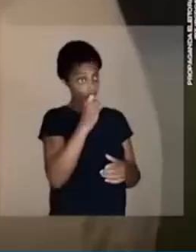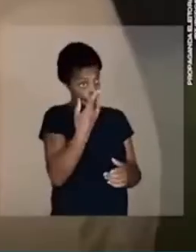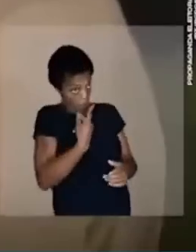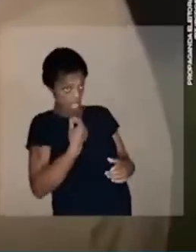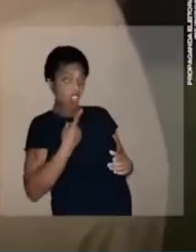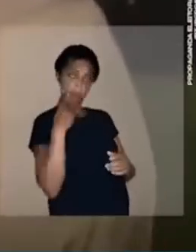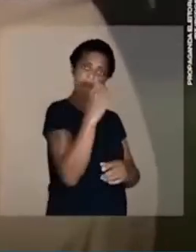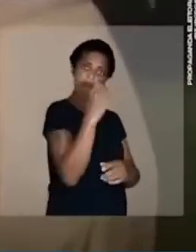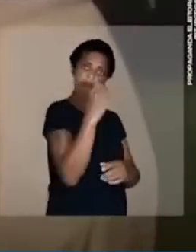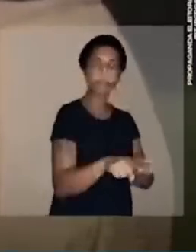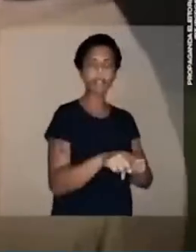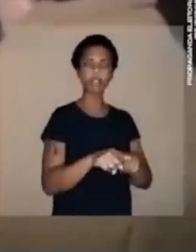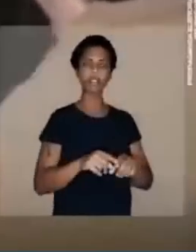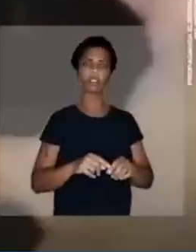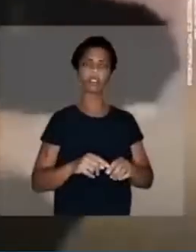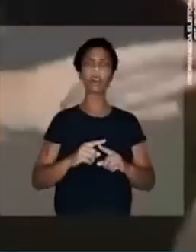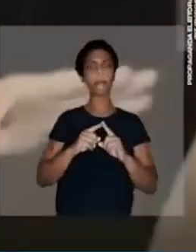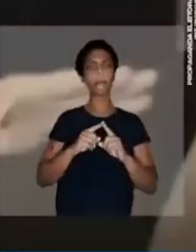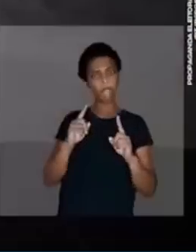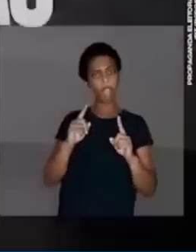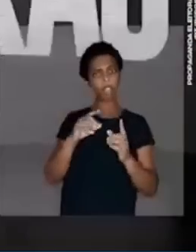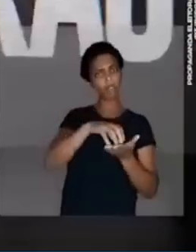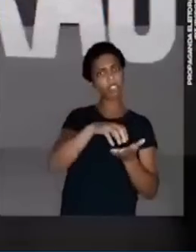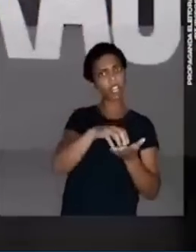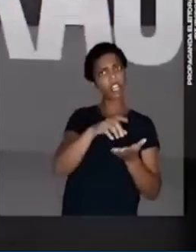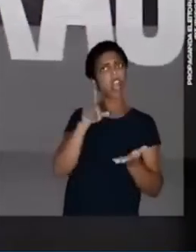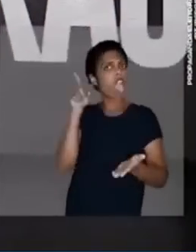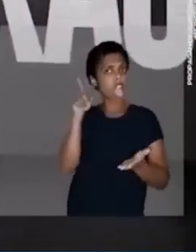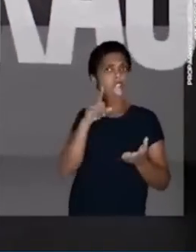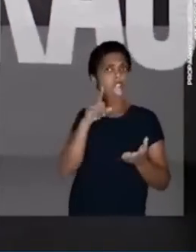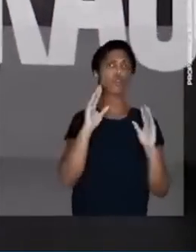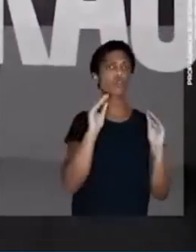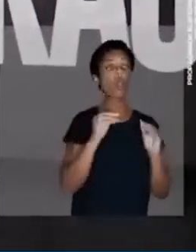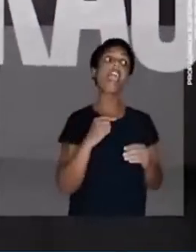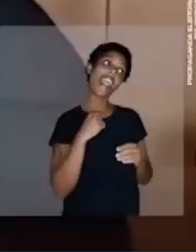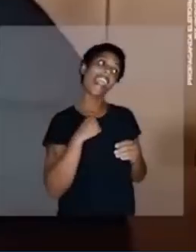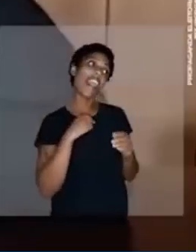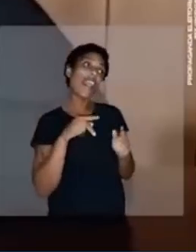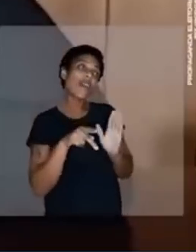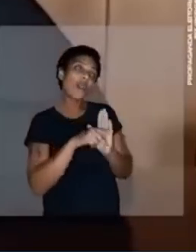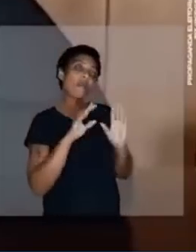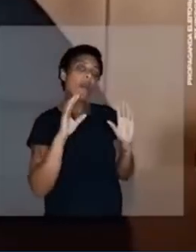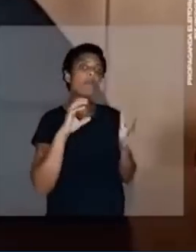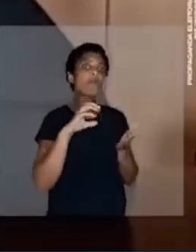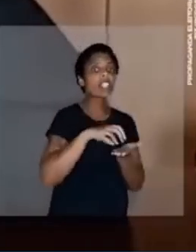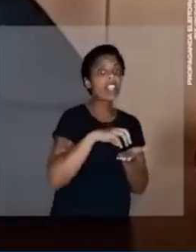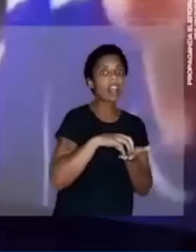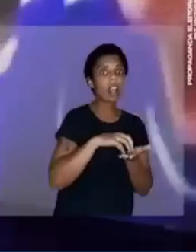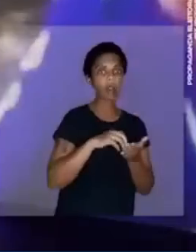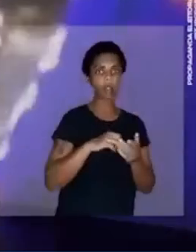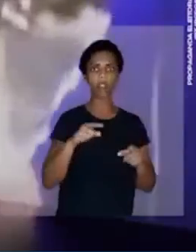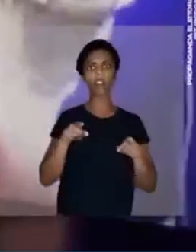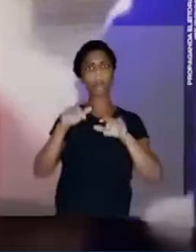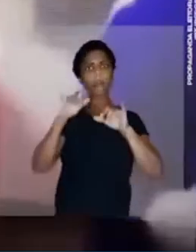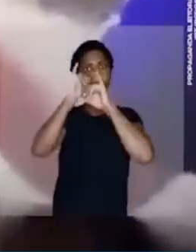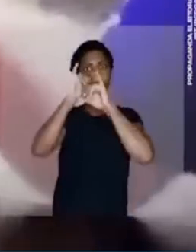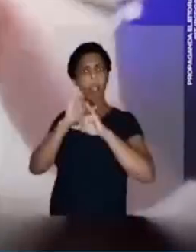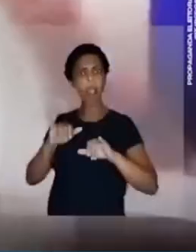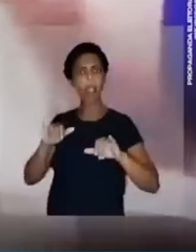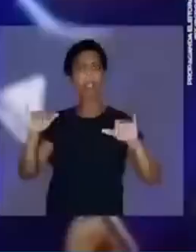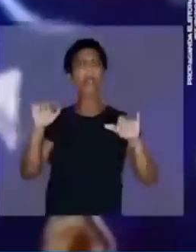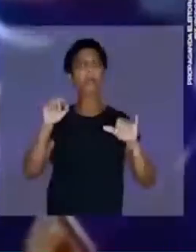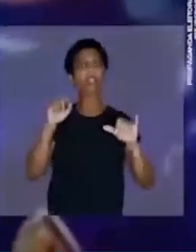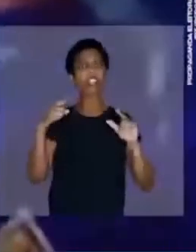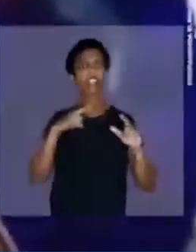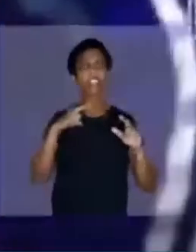idiota! Dá com dita outra! Mas com o Centrão, ele é tchutchuca. Eu sou do Centrão. Virou presidente numa campanha